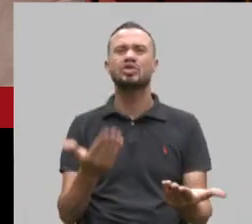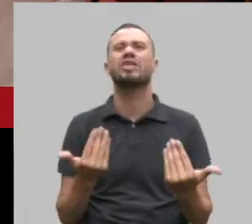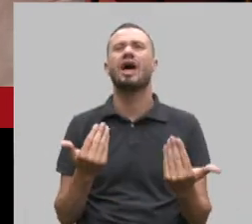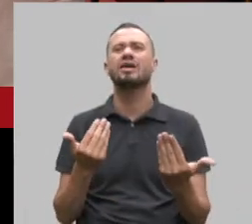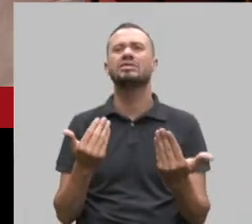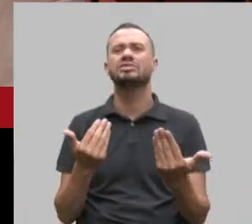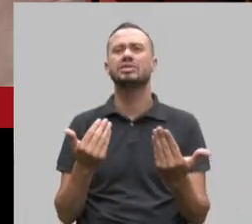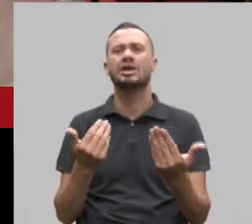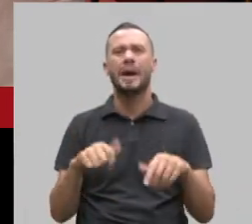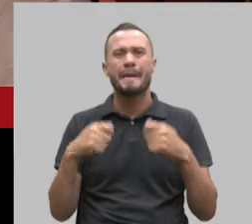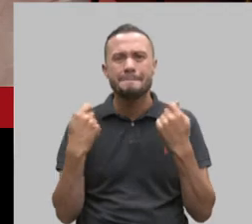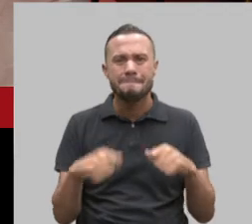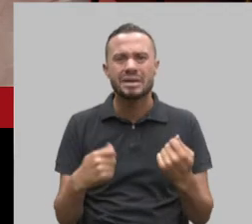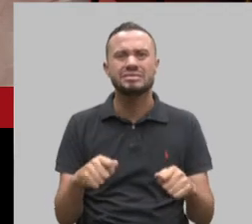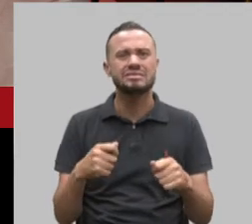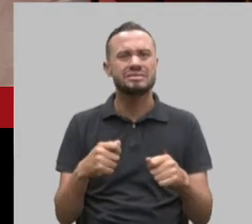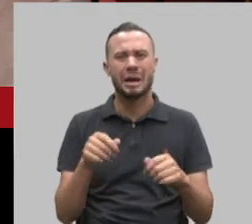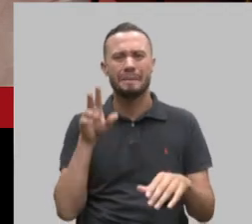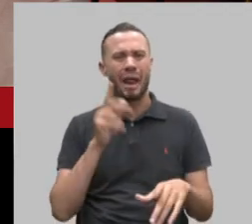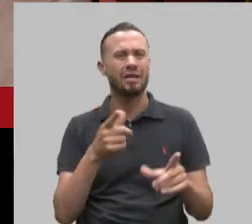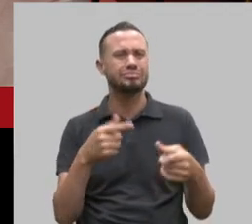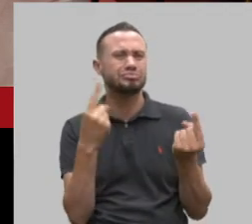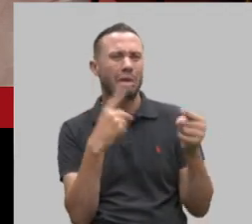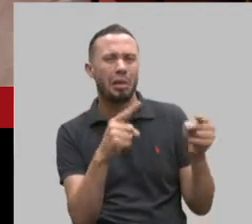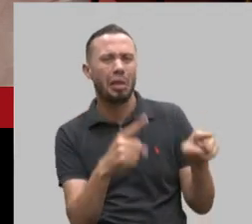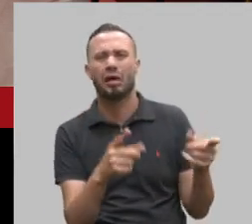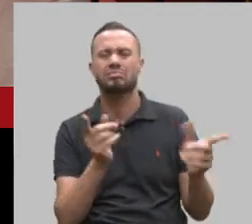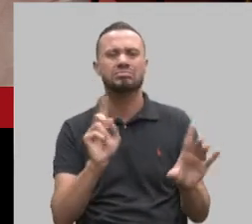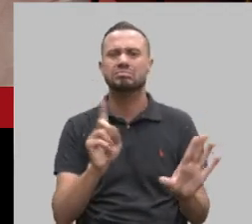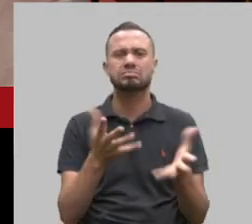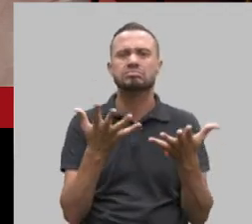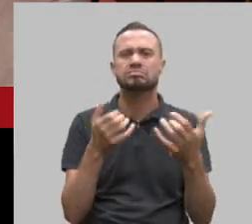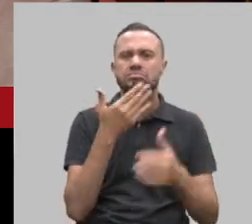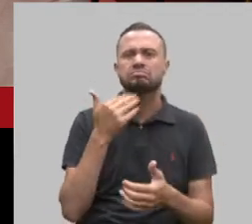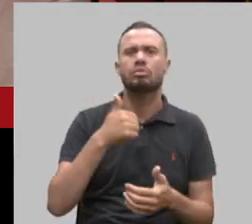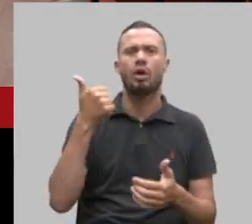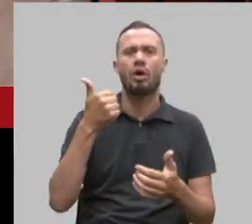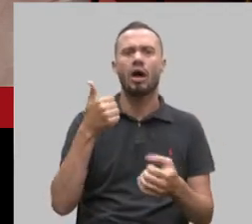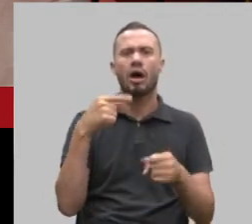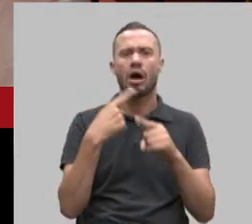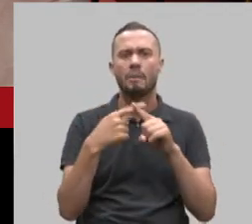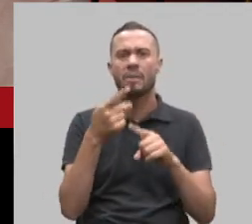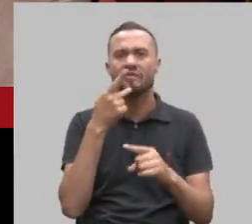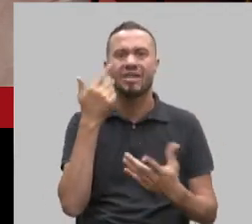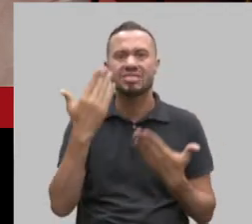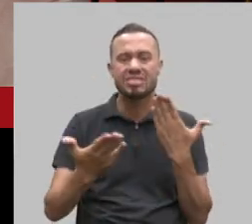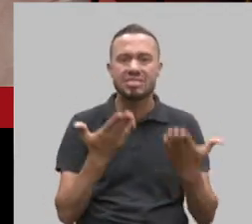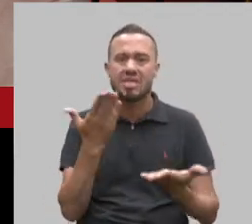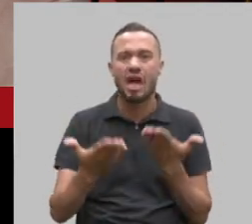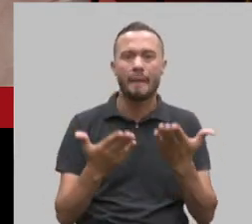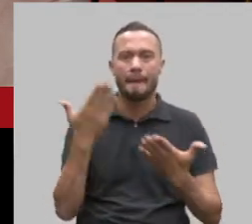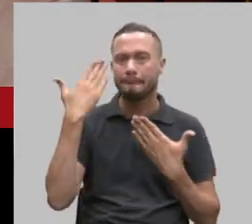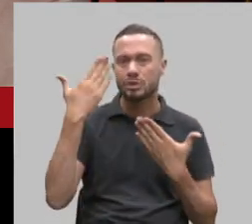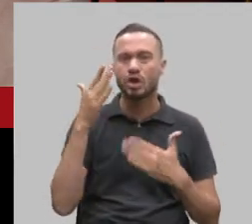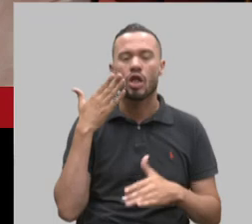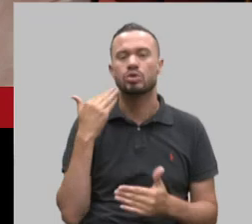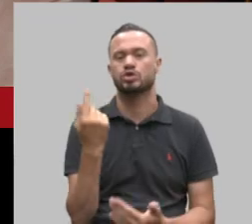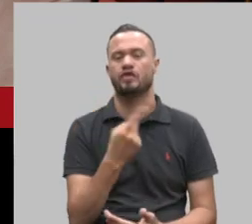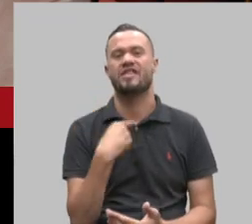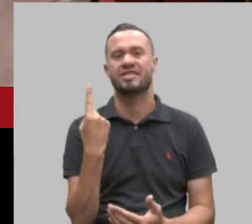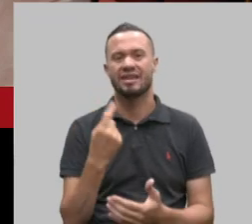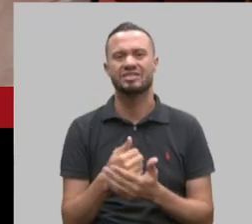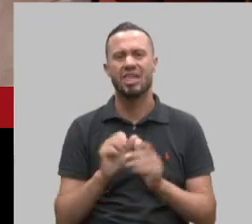subjulgar é defender a fim do elitismo quando a gente trata de tratamento psicológico para as nossas juventudes defender essa